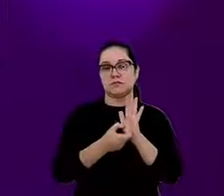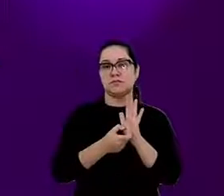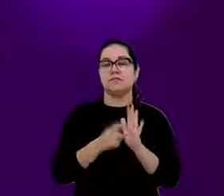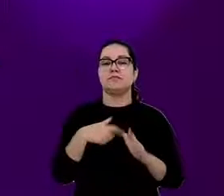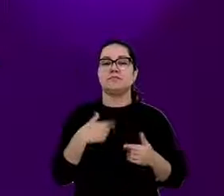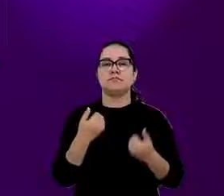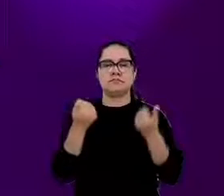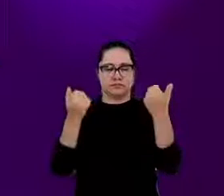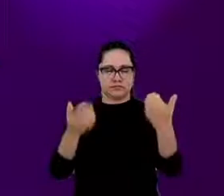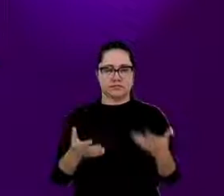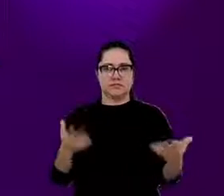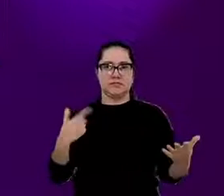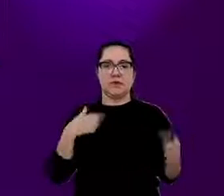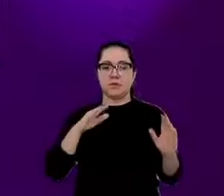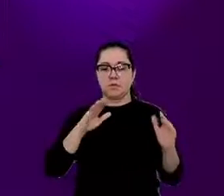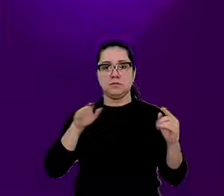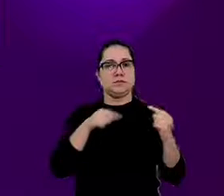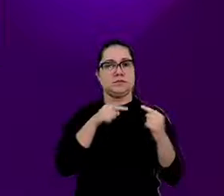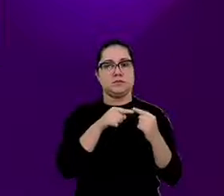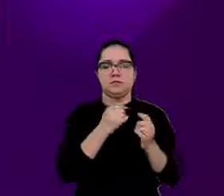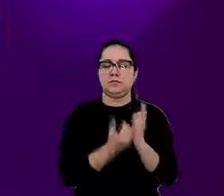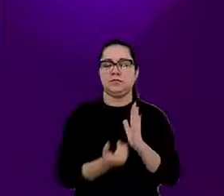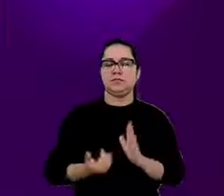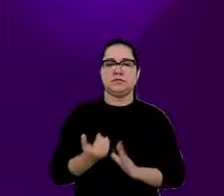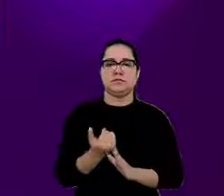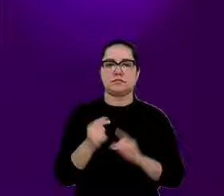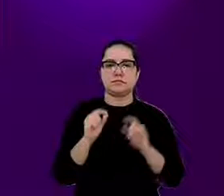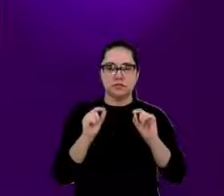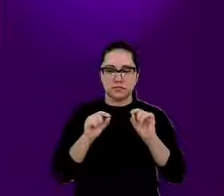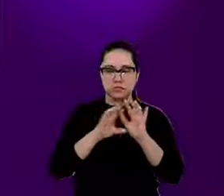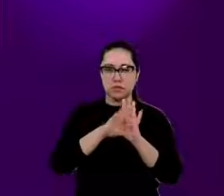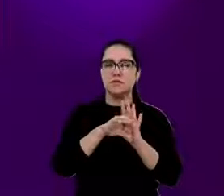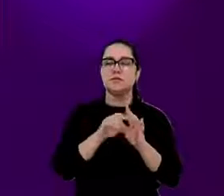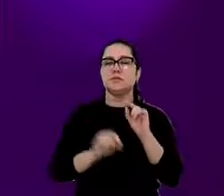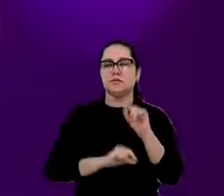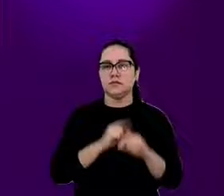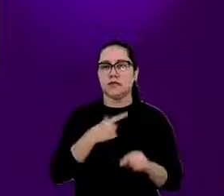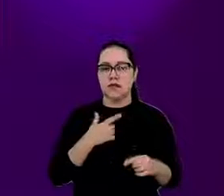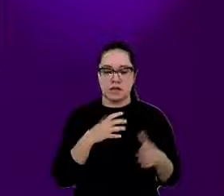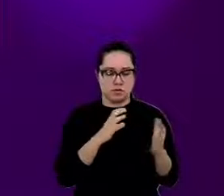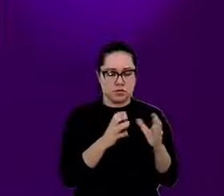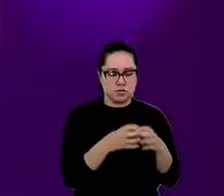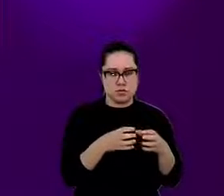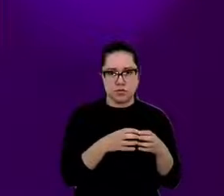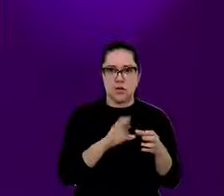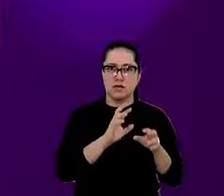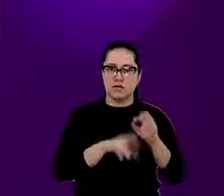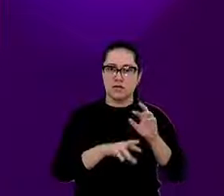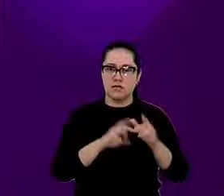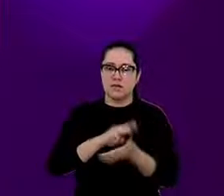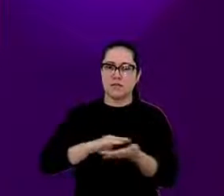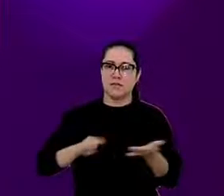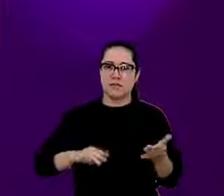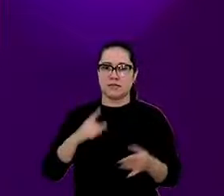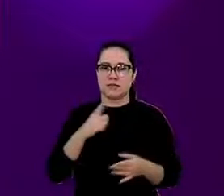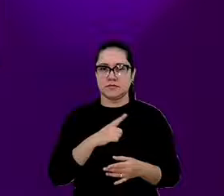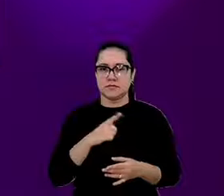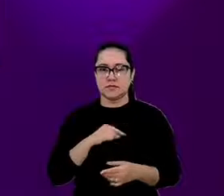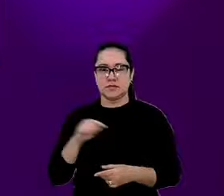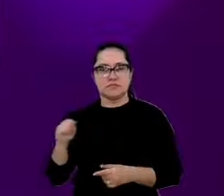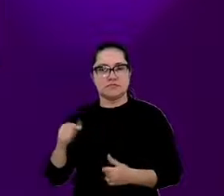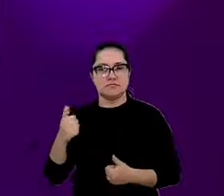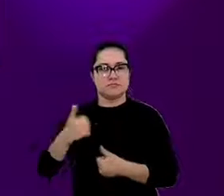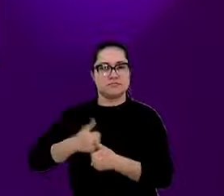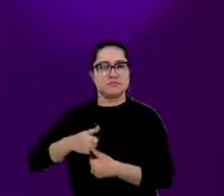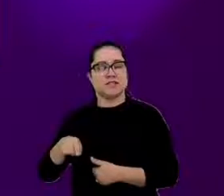mais objetivo do que é inteligência artificial é um grupo de diferentes métodos que emulam a inteligência humana.